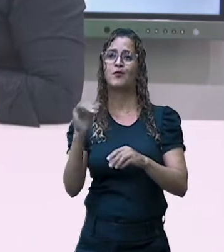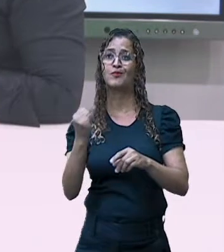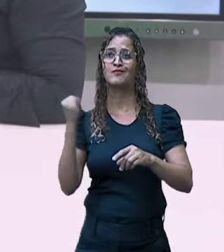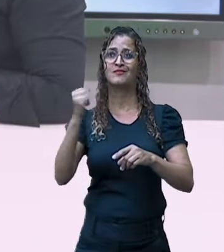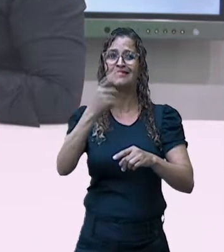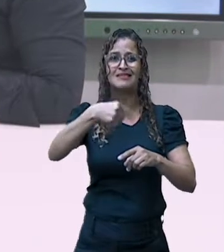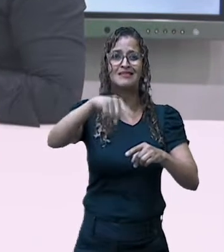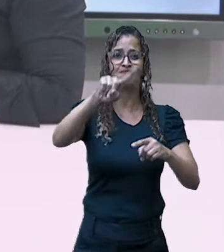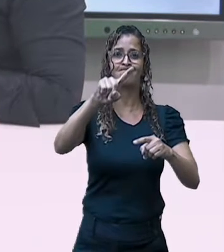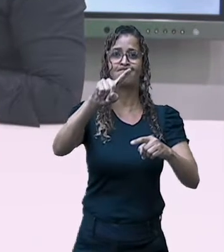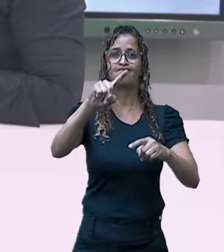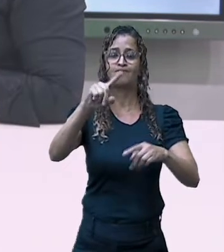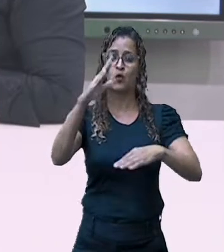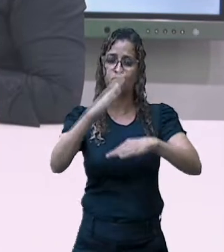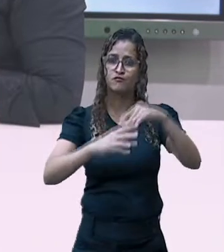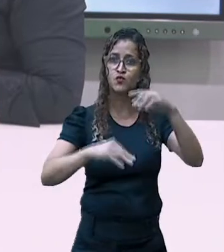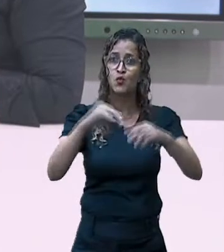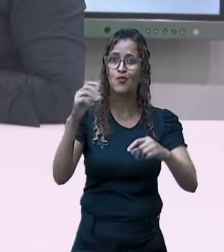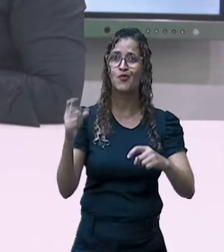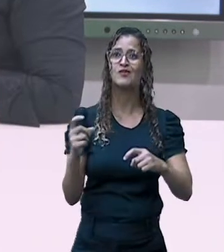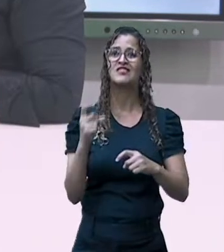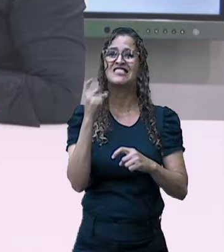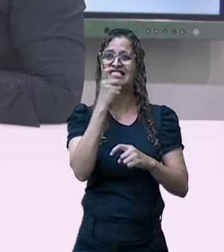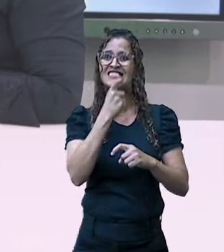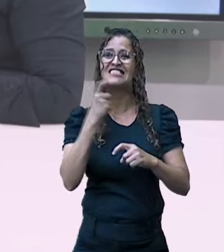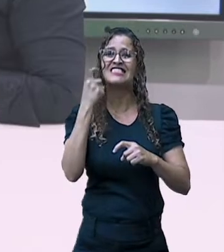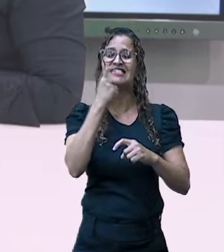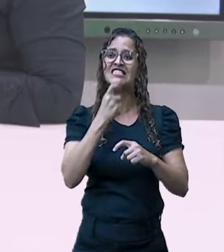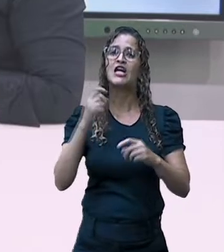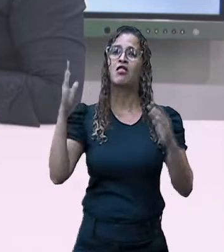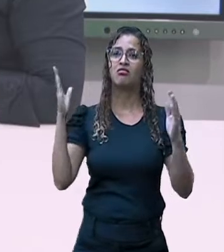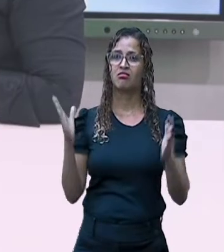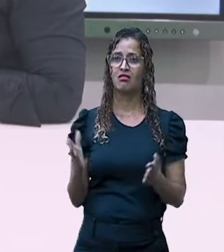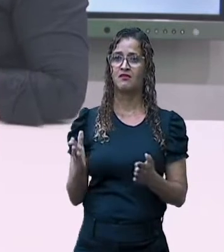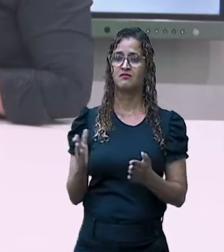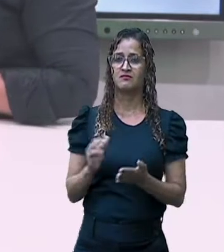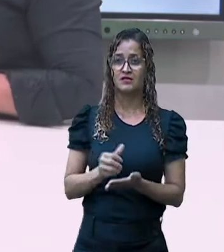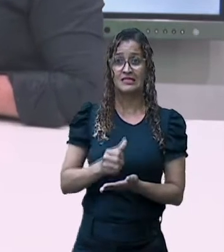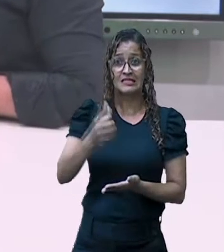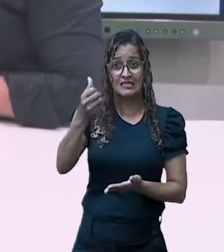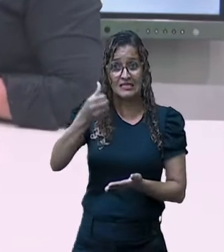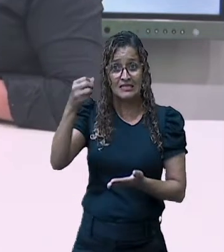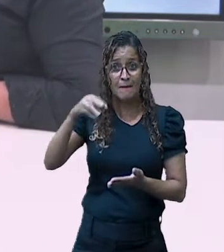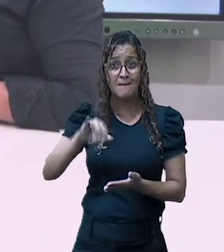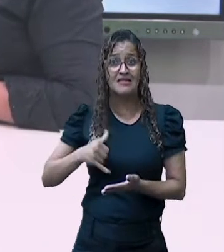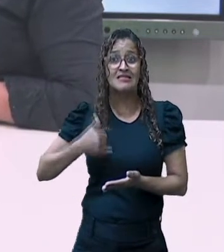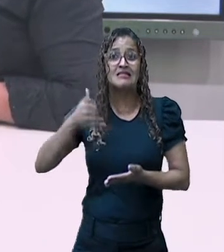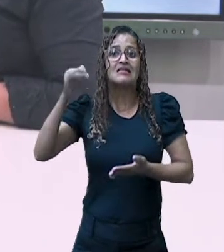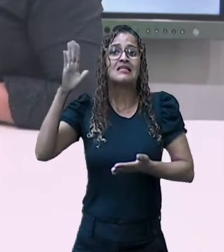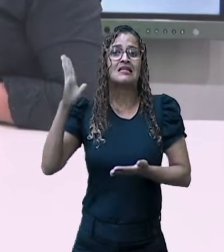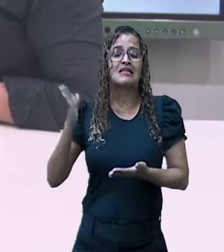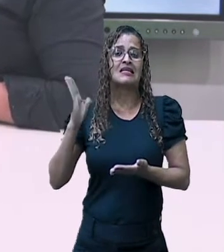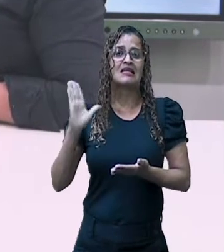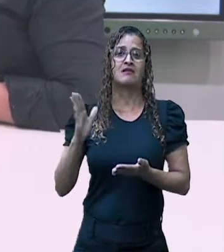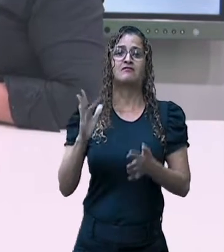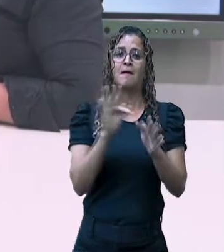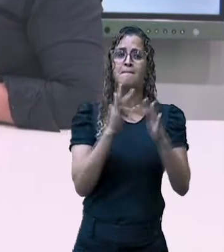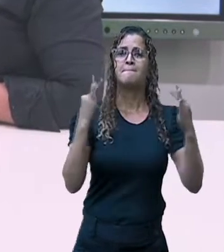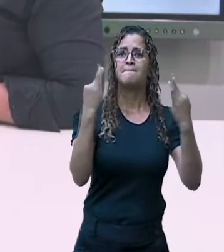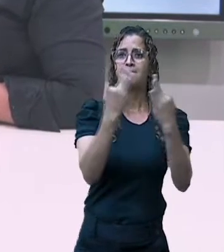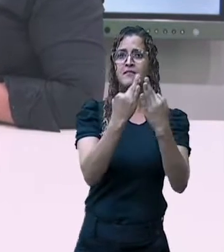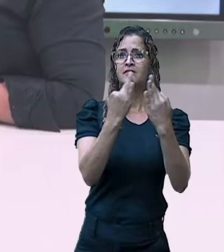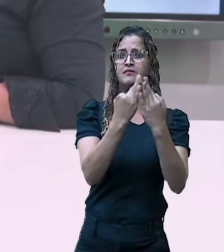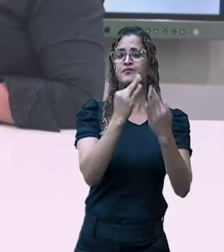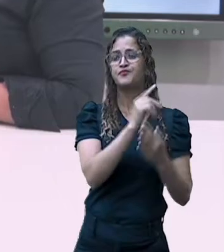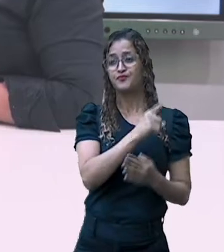que nascem. Então, a partir mais ou menos dos 6 meses de idade, o bebê deve ir ao dentista com os pais para que